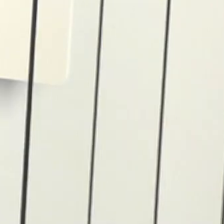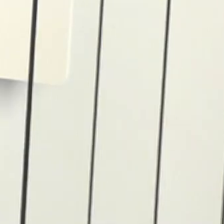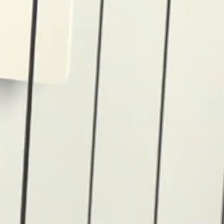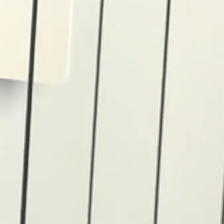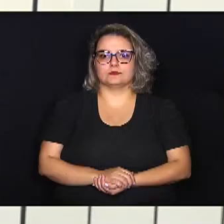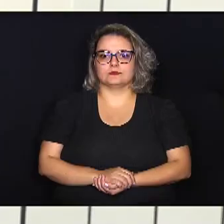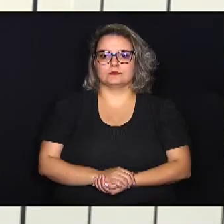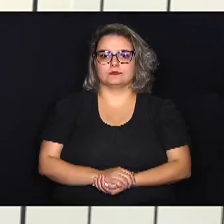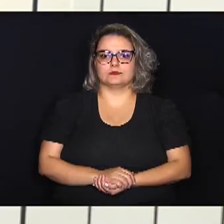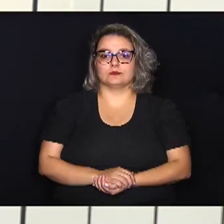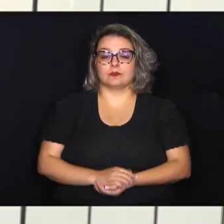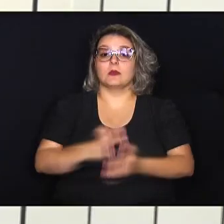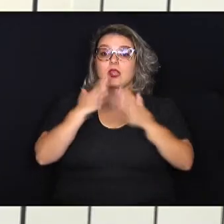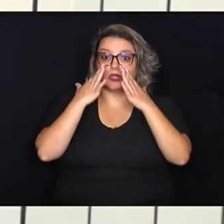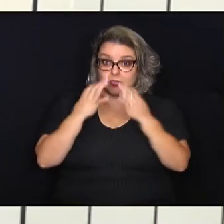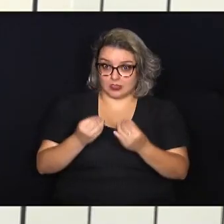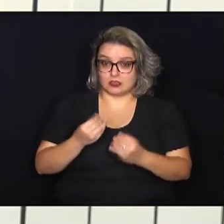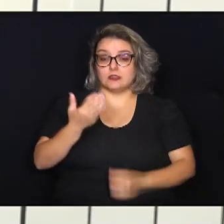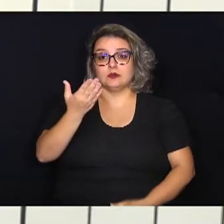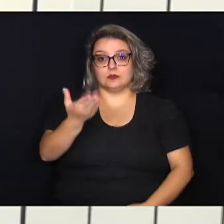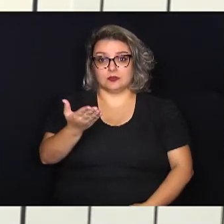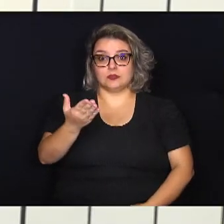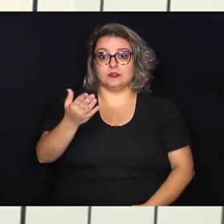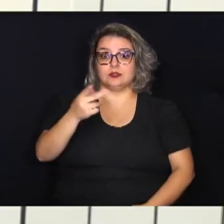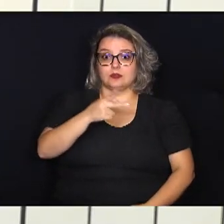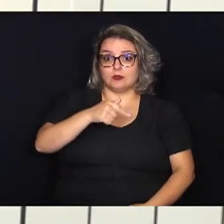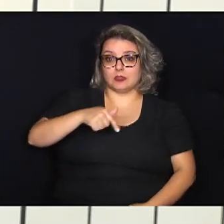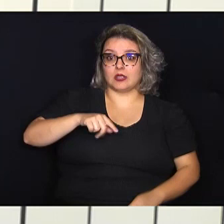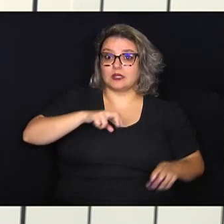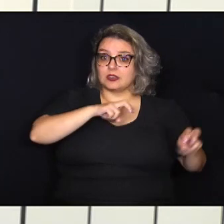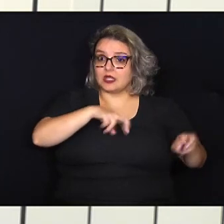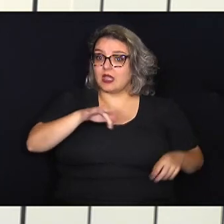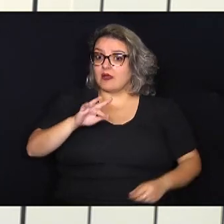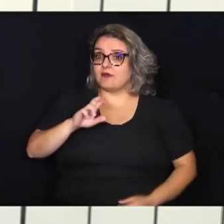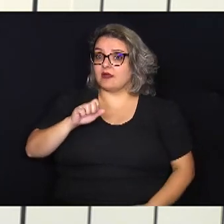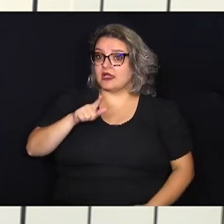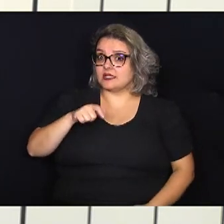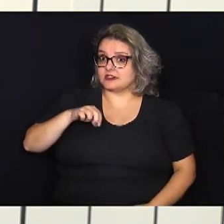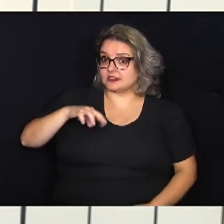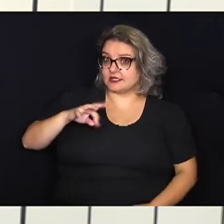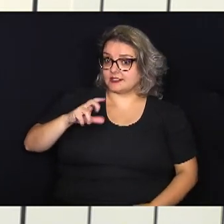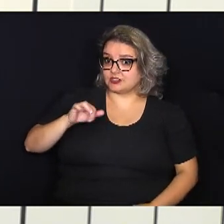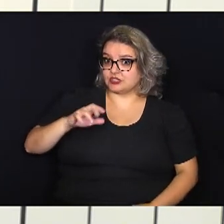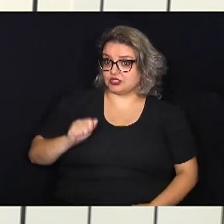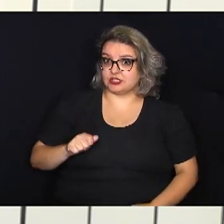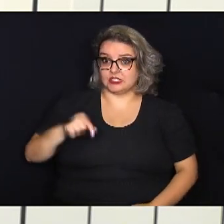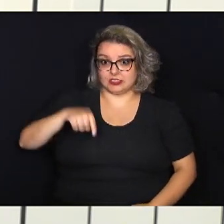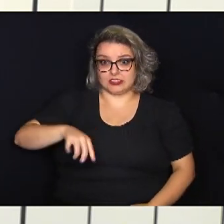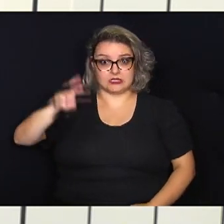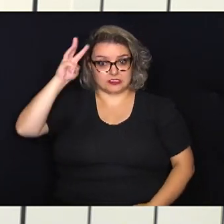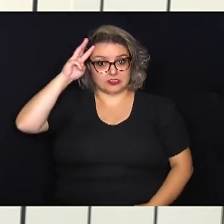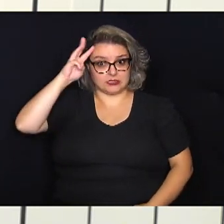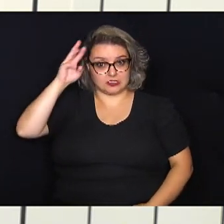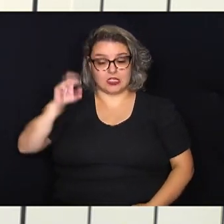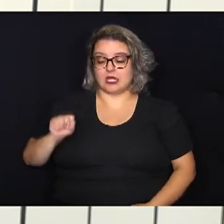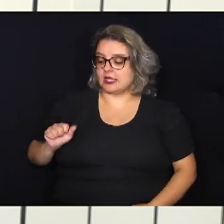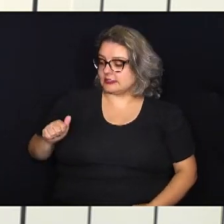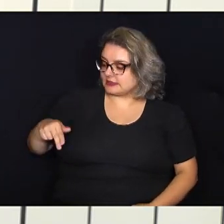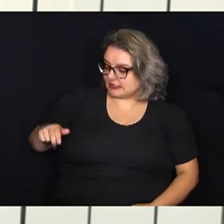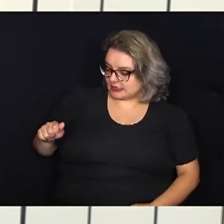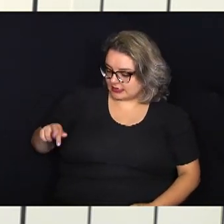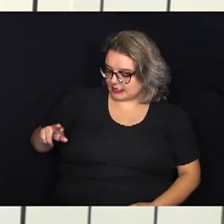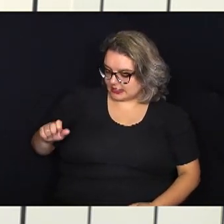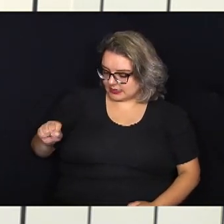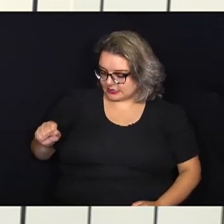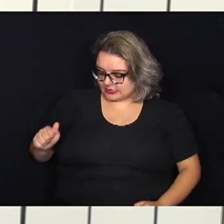E atenção, você que é aí do Parque Fazendinha, porque nesta terça-feira a Sanasa fará a instalação de